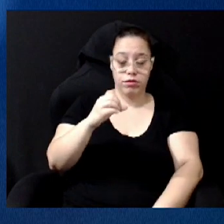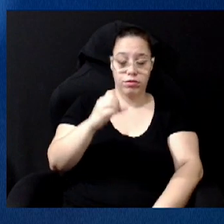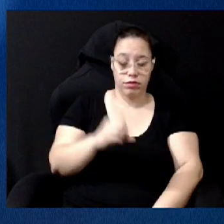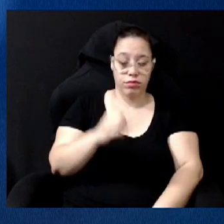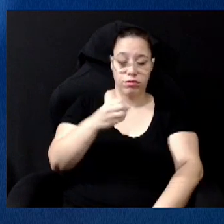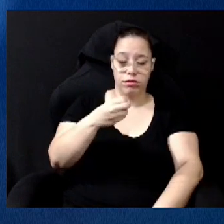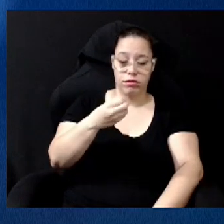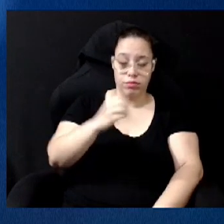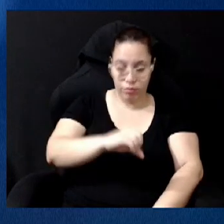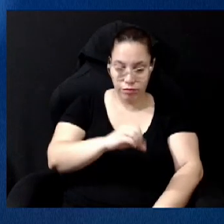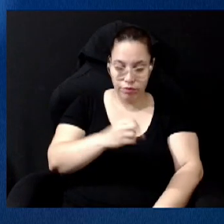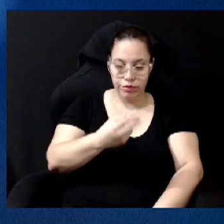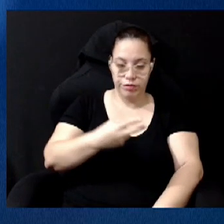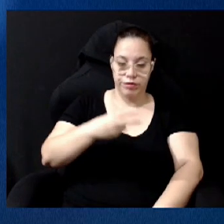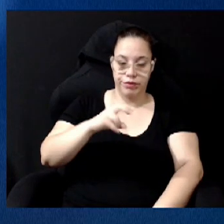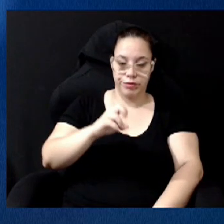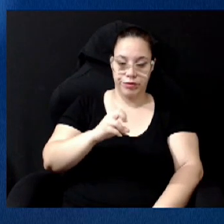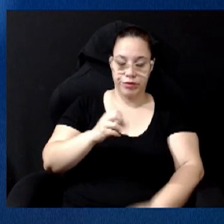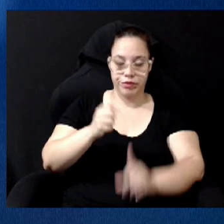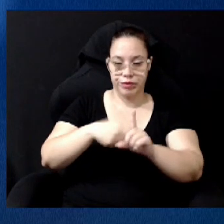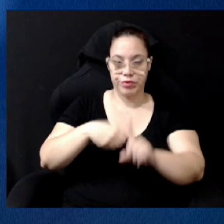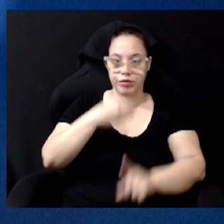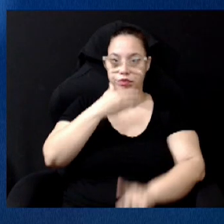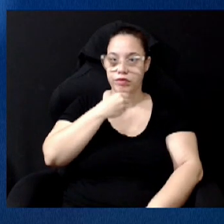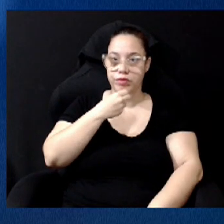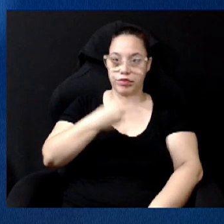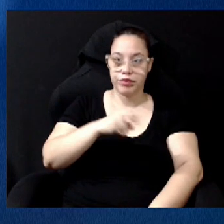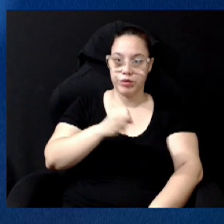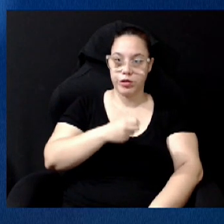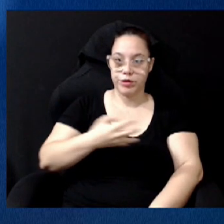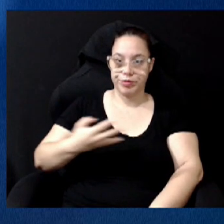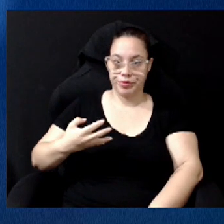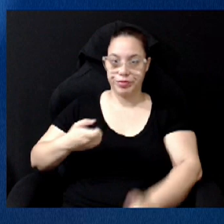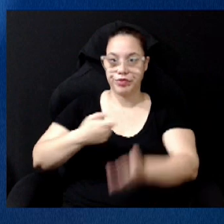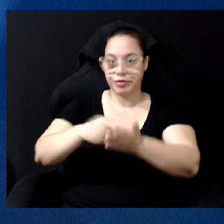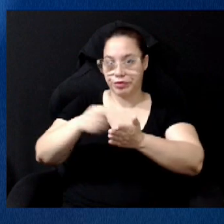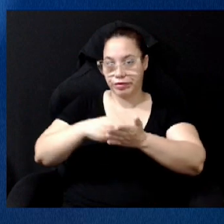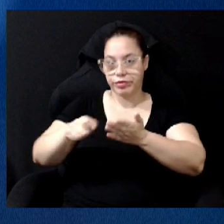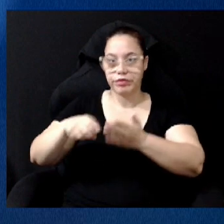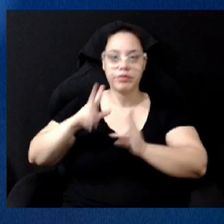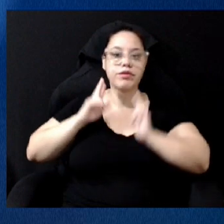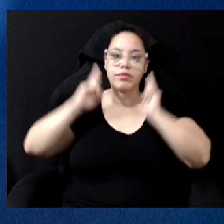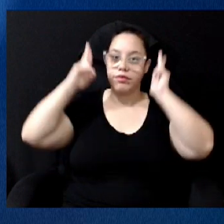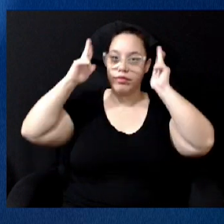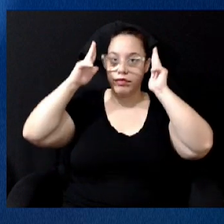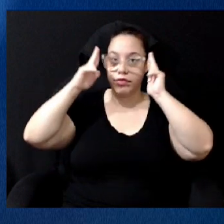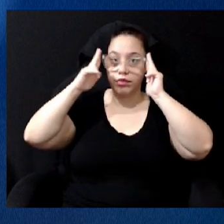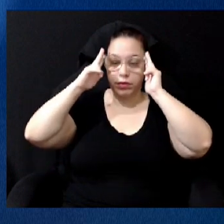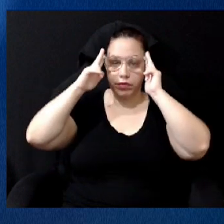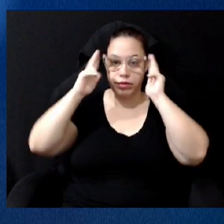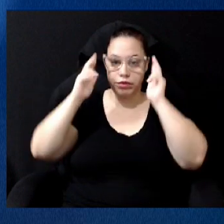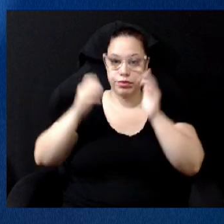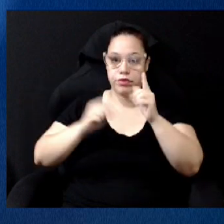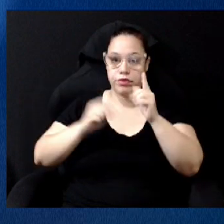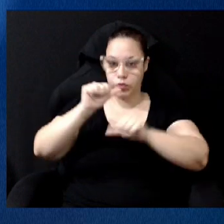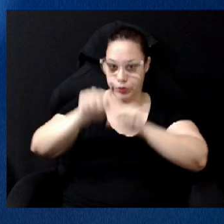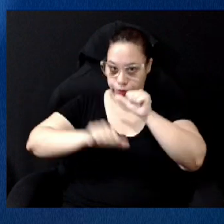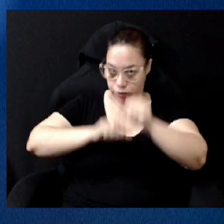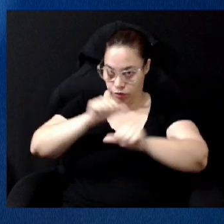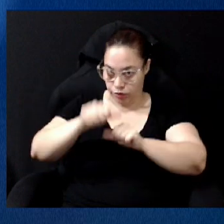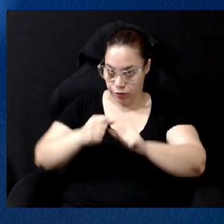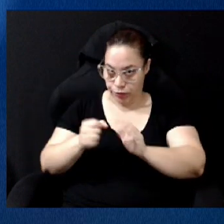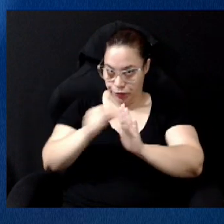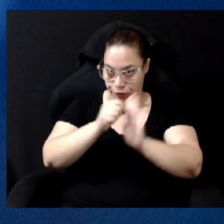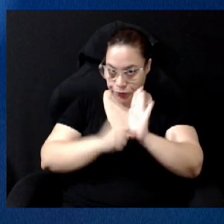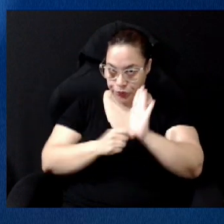16.669, de 2 de dezembro de 2024, de autoria do vereador Edivaldo Cabello, alterando o artigo 1º da Lei